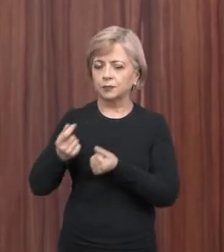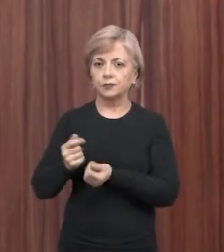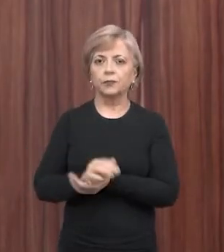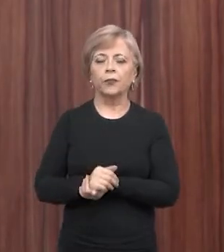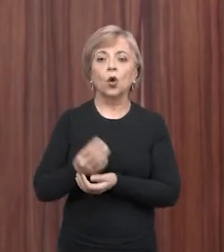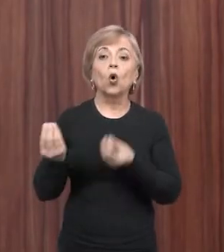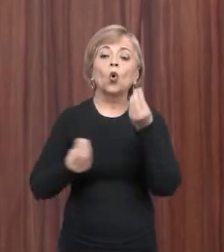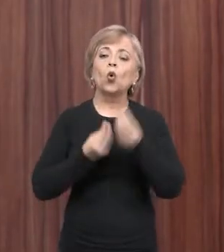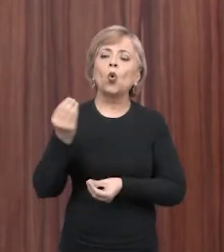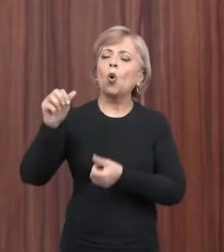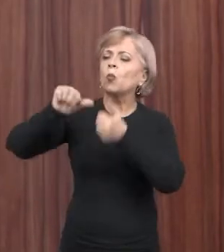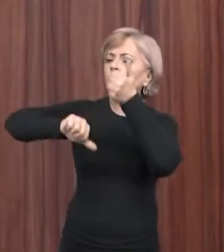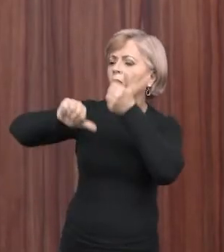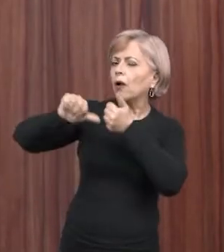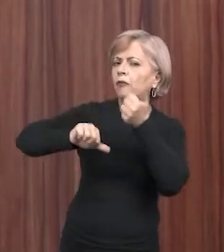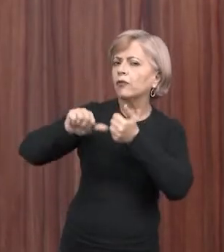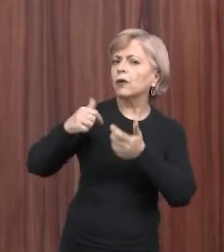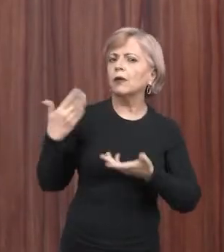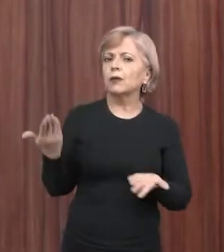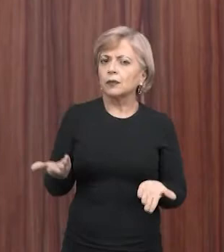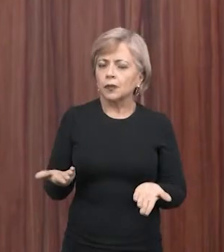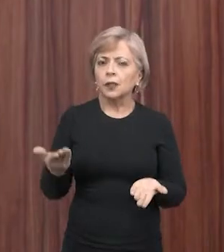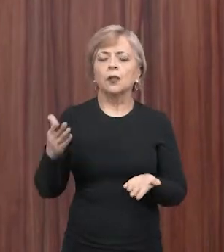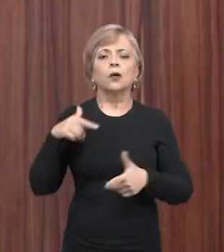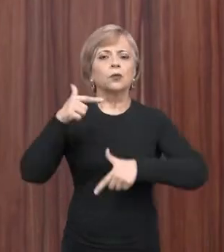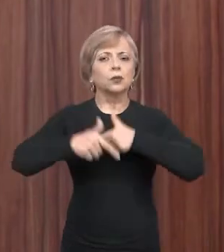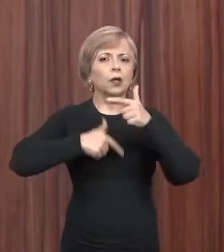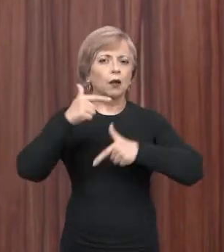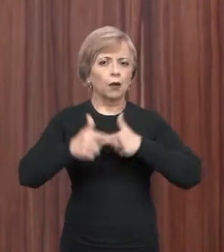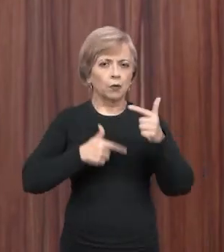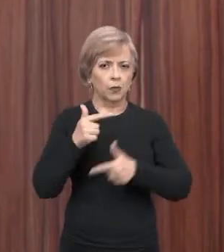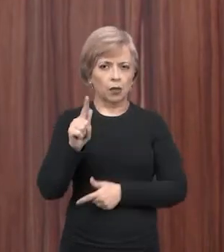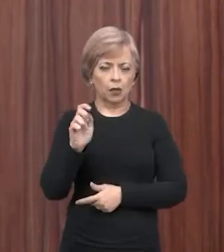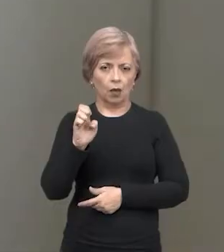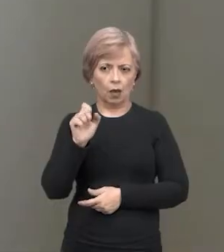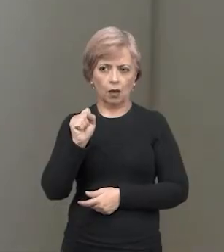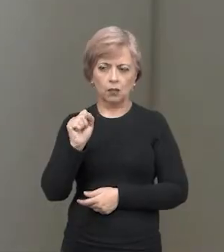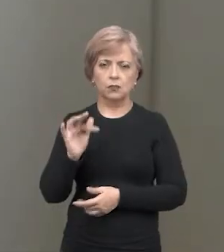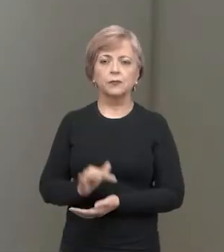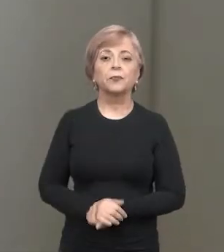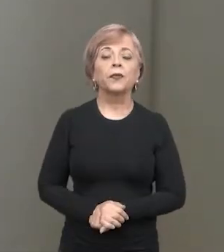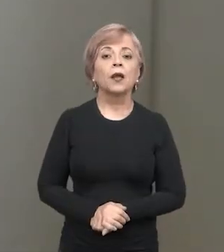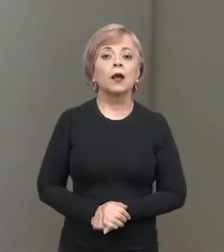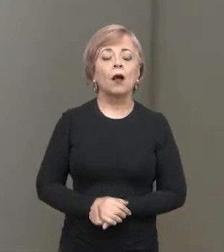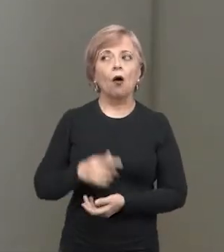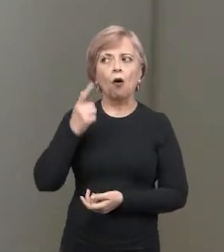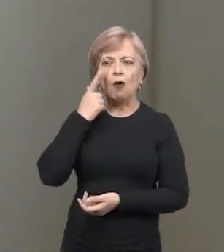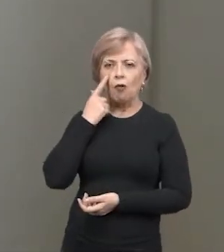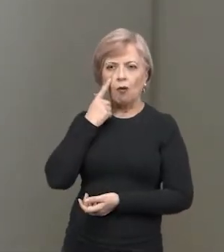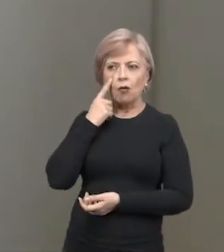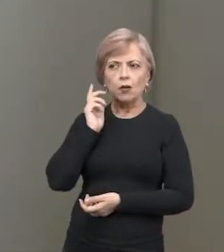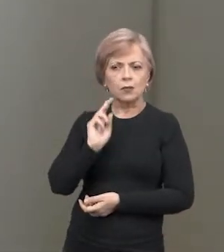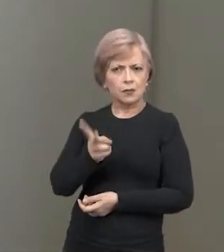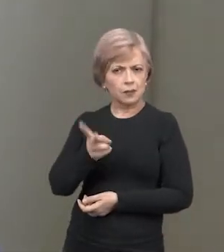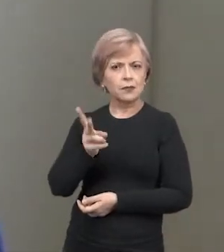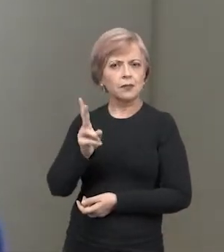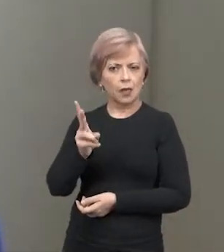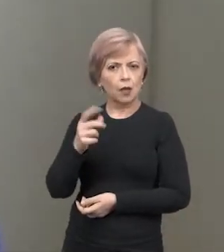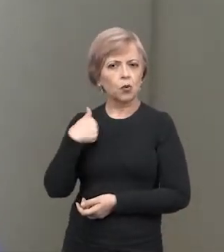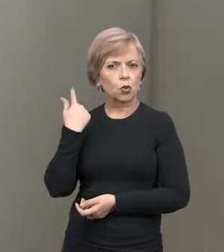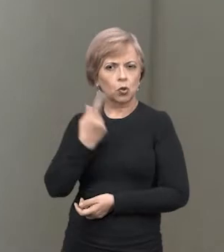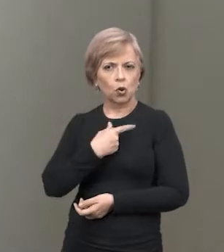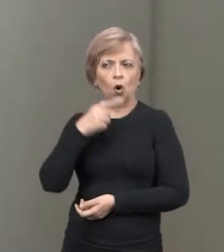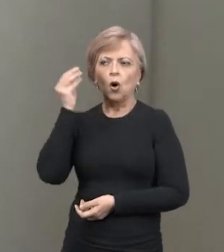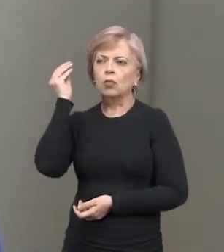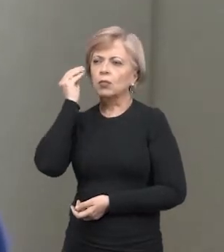avalia o trabalho do GAESF nos últimos anos, durante essa atual gestão? Olha, sempre quando tentamos